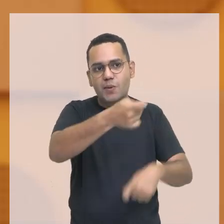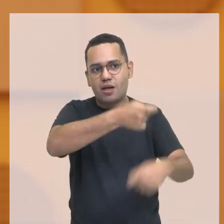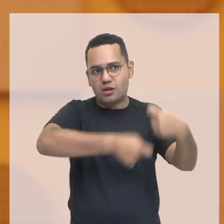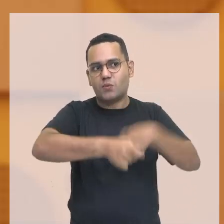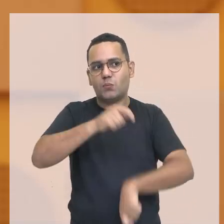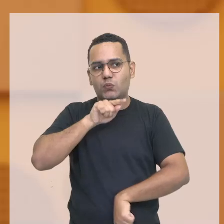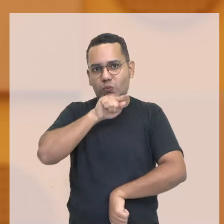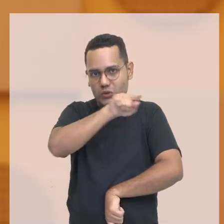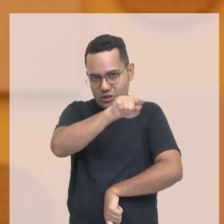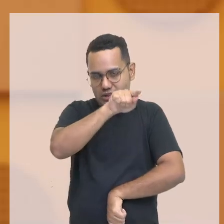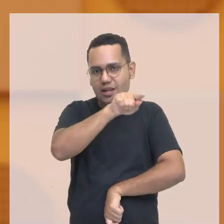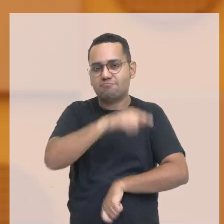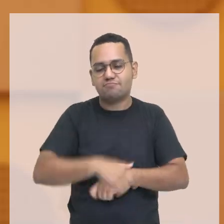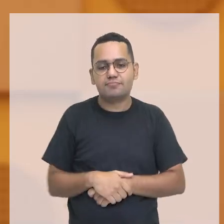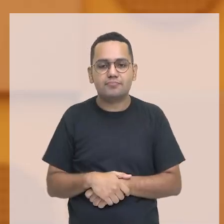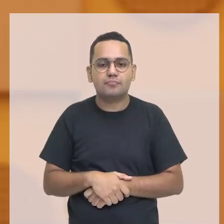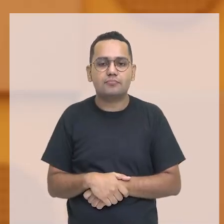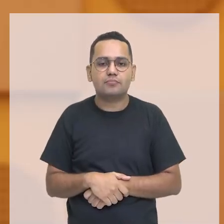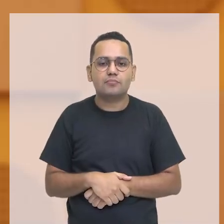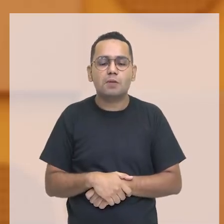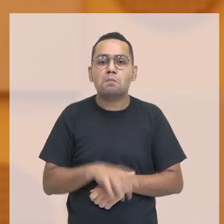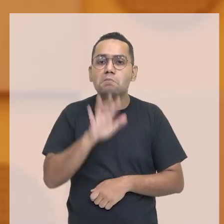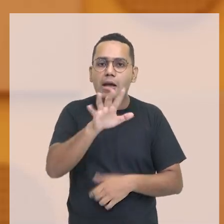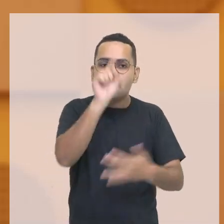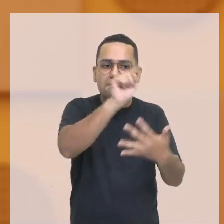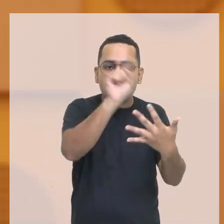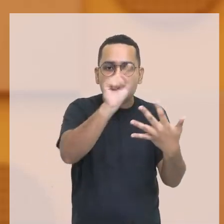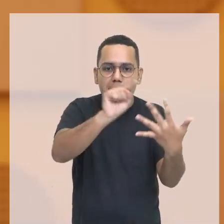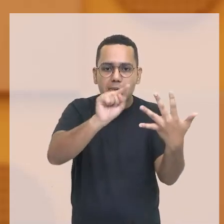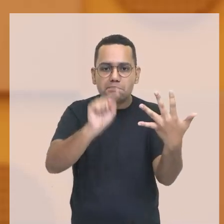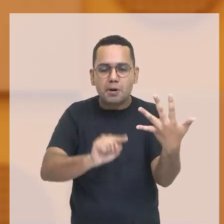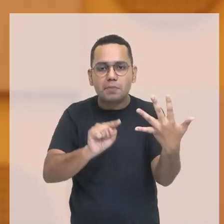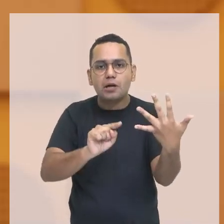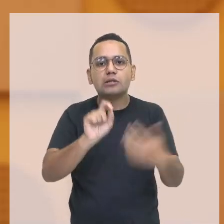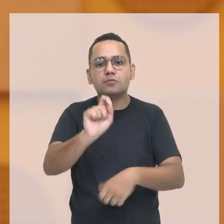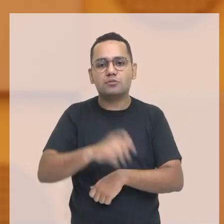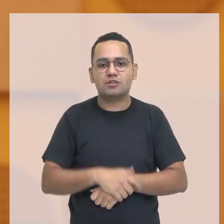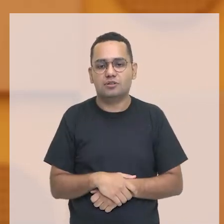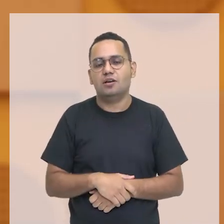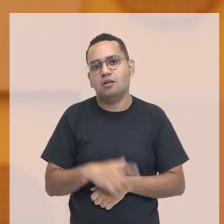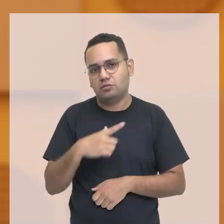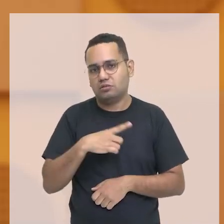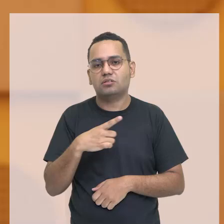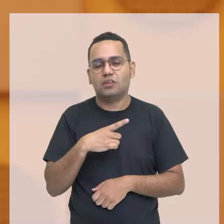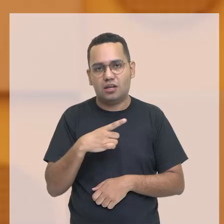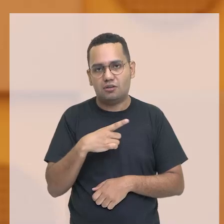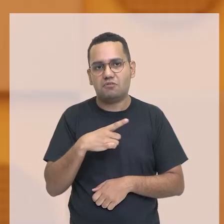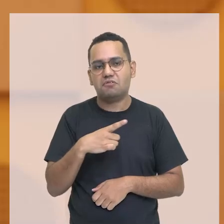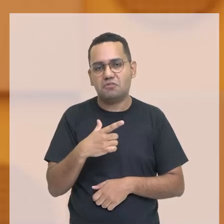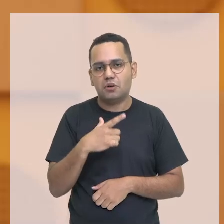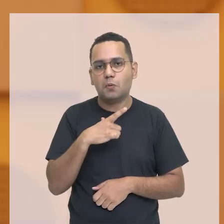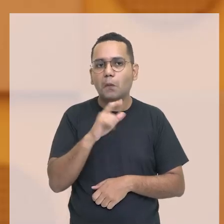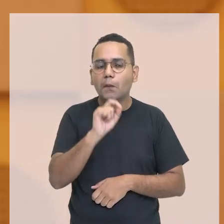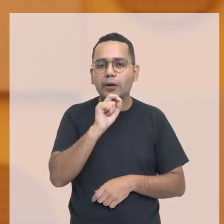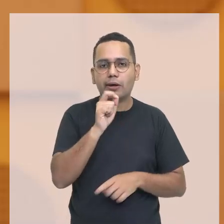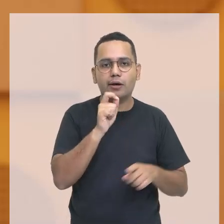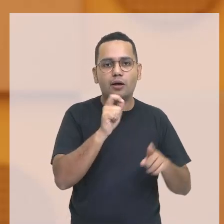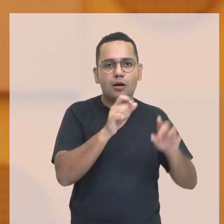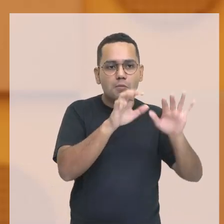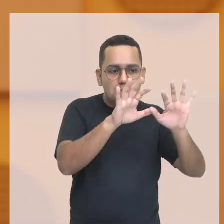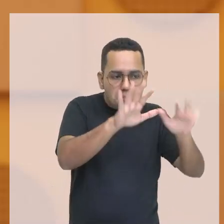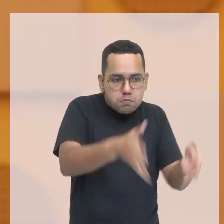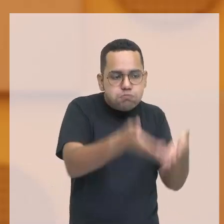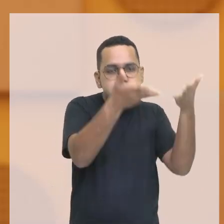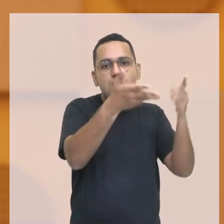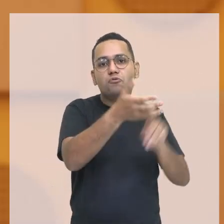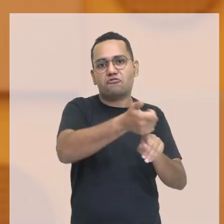fatores elencados vão contribuir para que houvesse, de fato, a ascensão do fascismo dentro da Itália. Vamos lá,